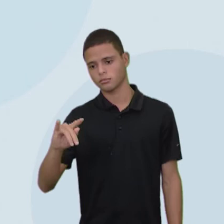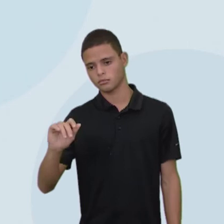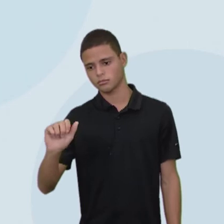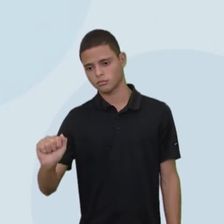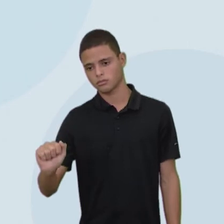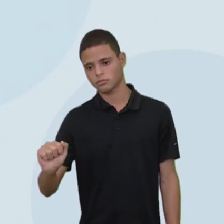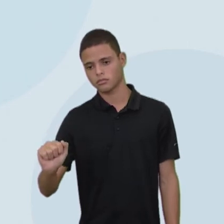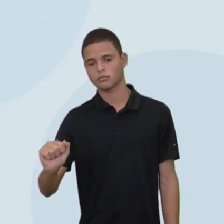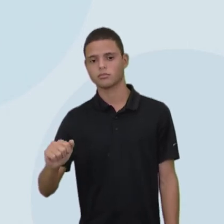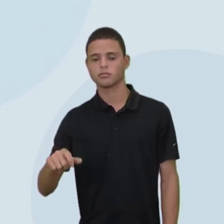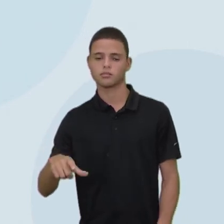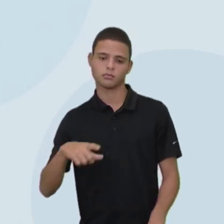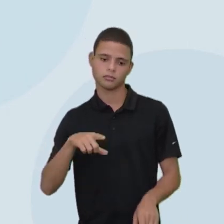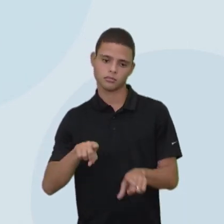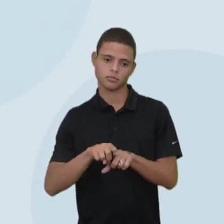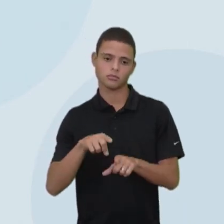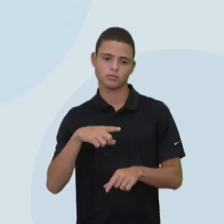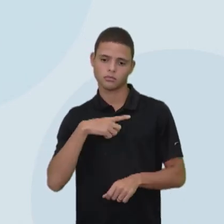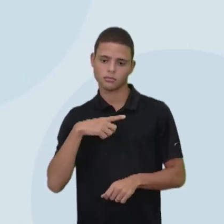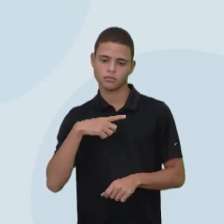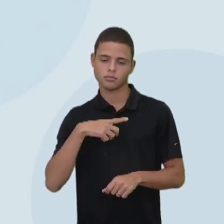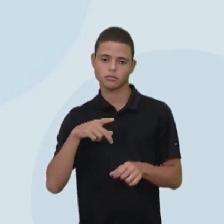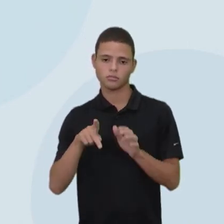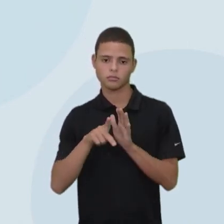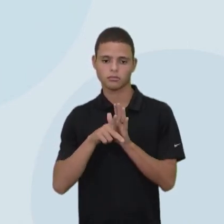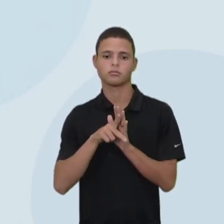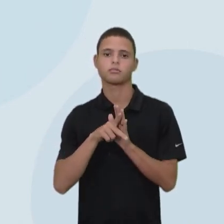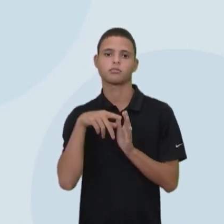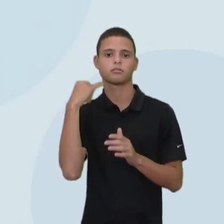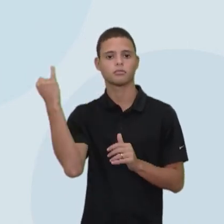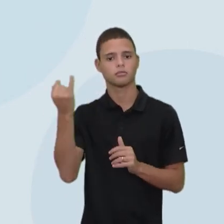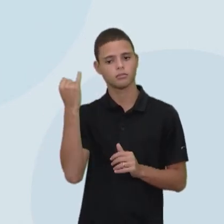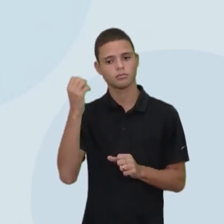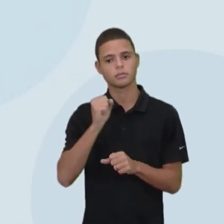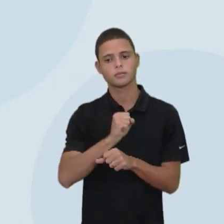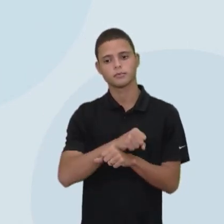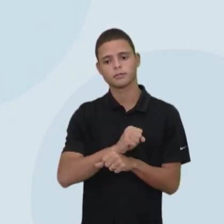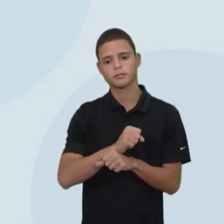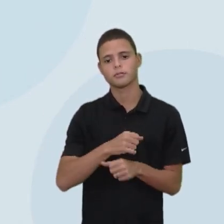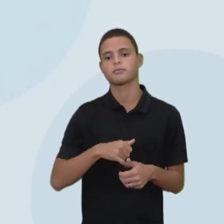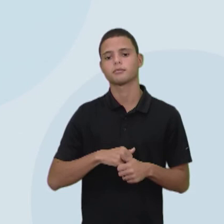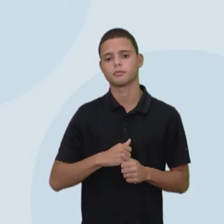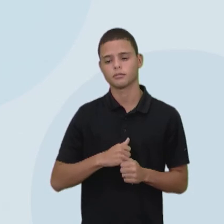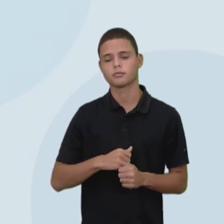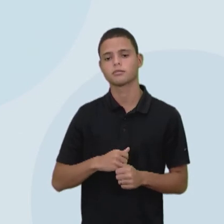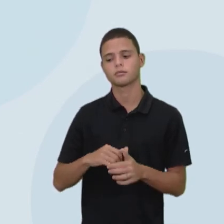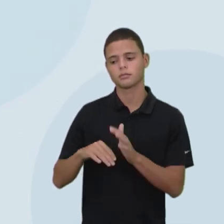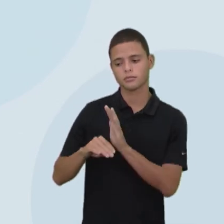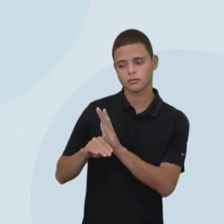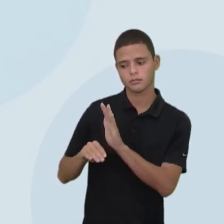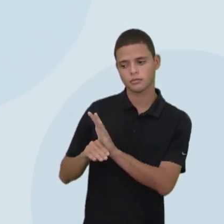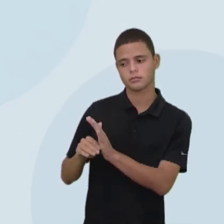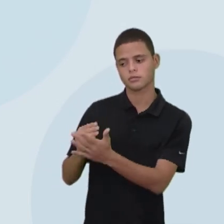tratamento psicológico e nutricional, que é importante, né? Então, essa ajuda, né,